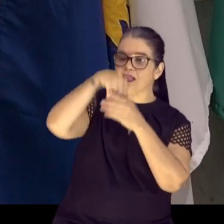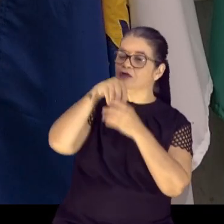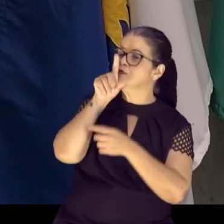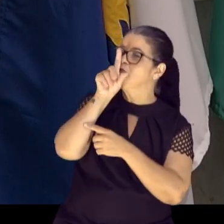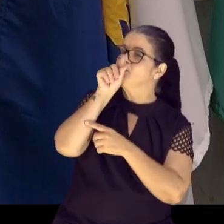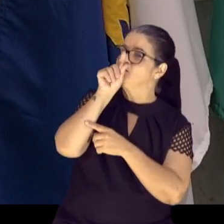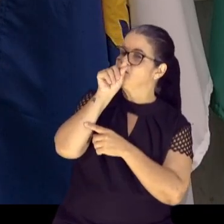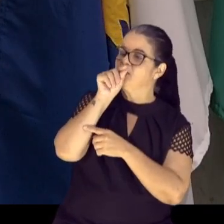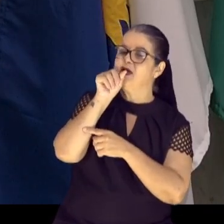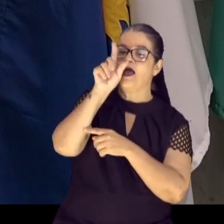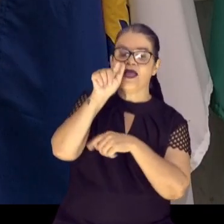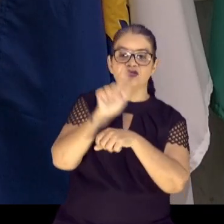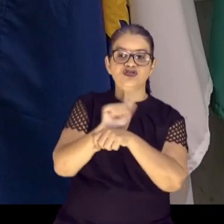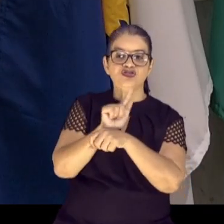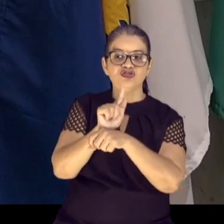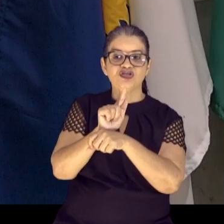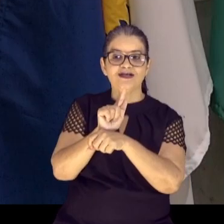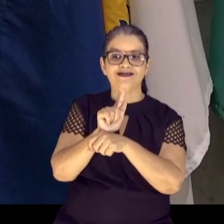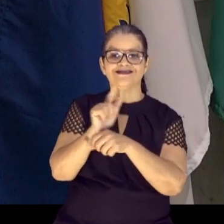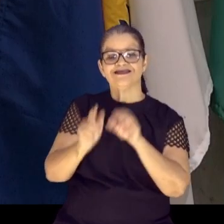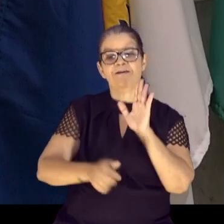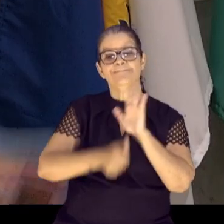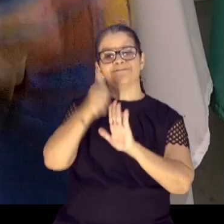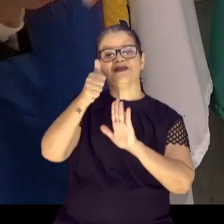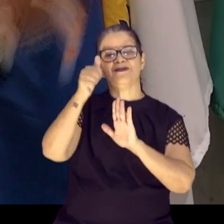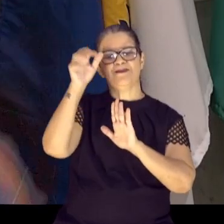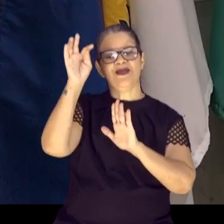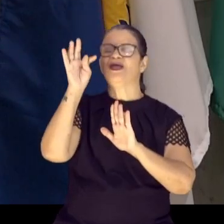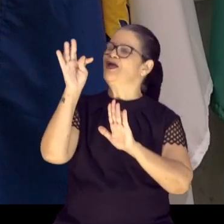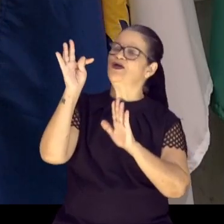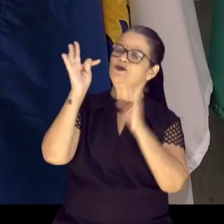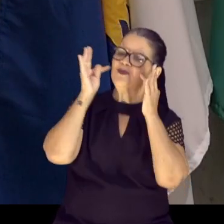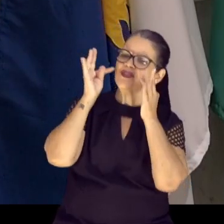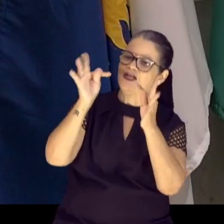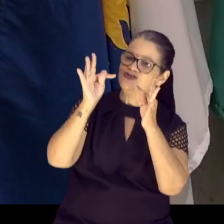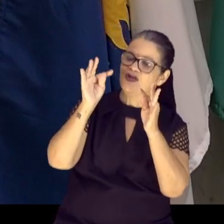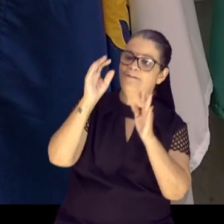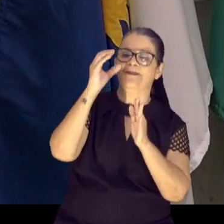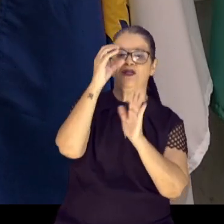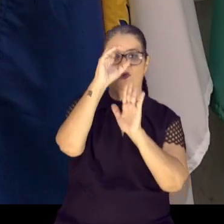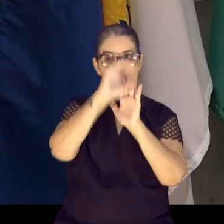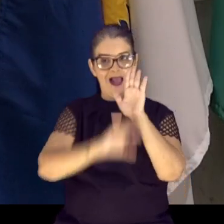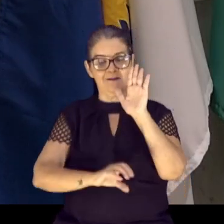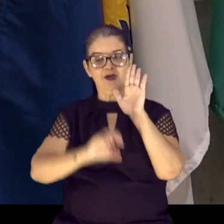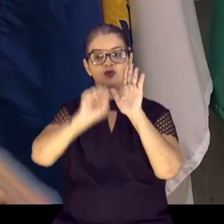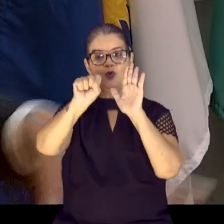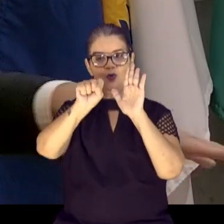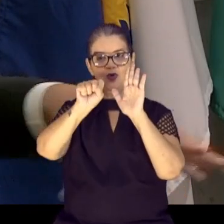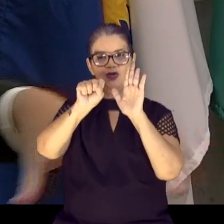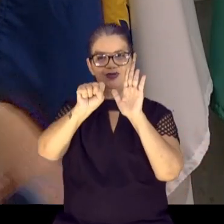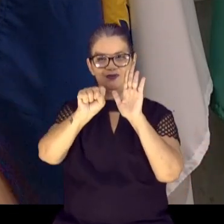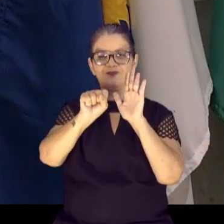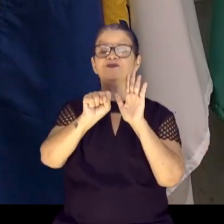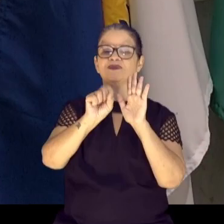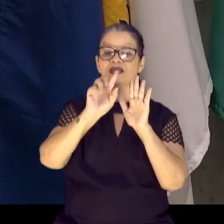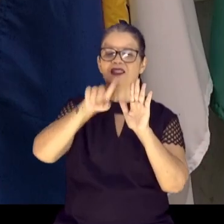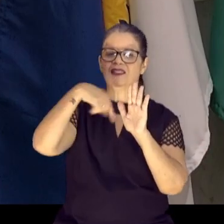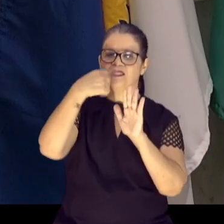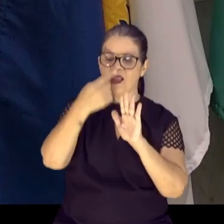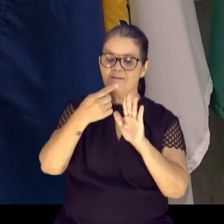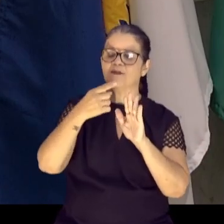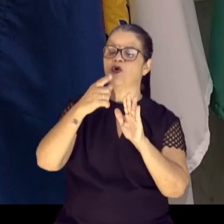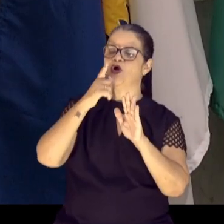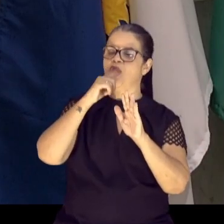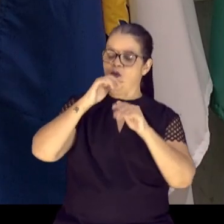do Gênesis, do Primeiro Testamento, do capítulo 8 do Gênesis. Depois do dilúvio